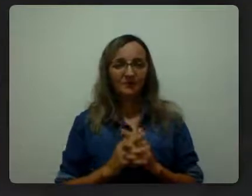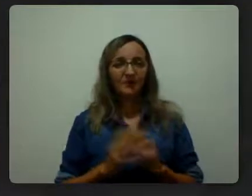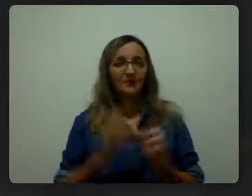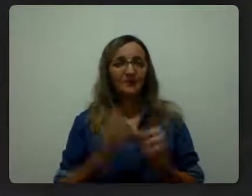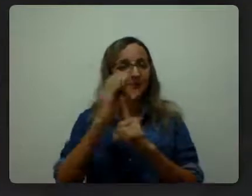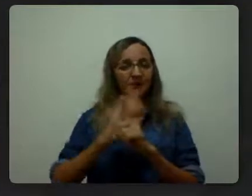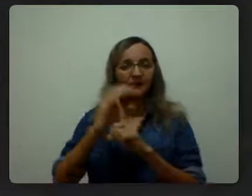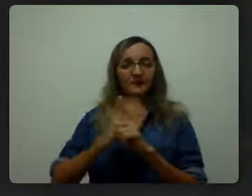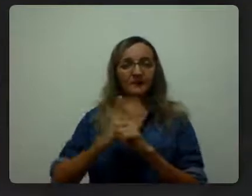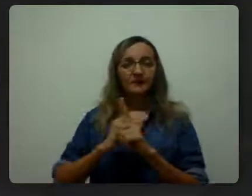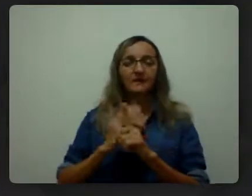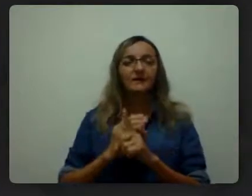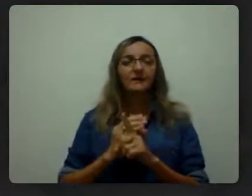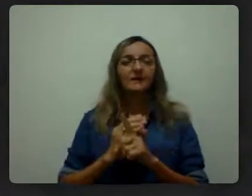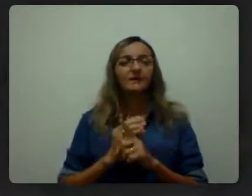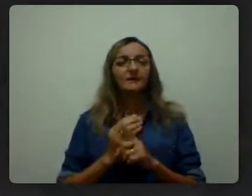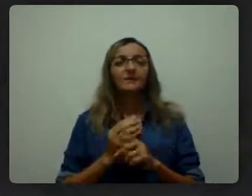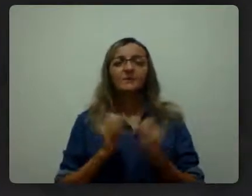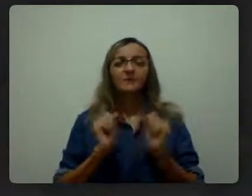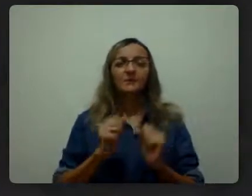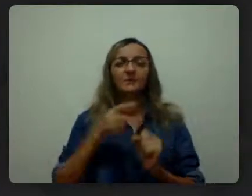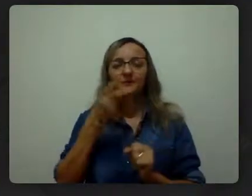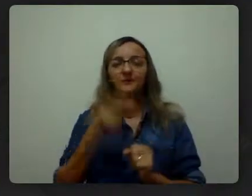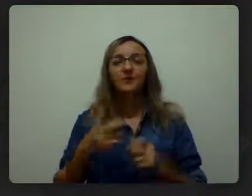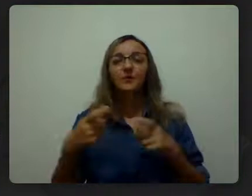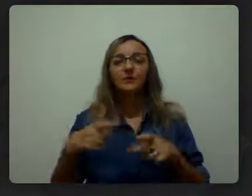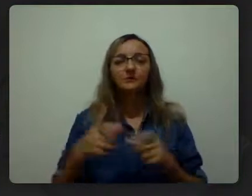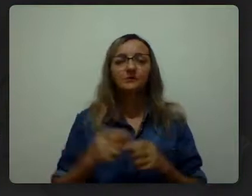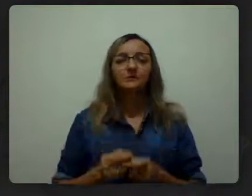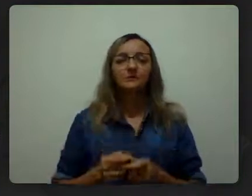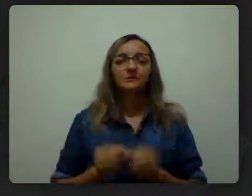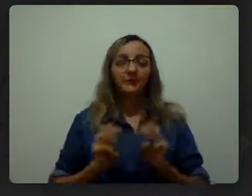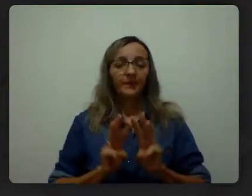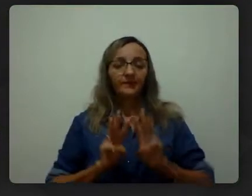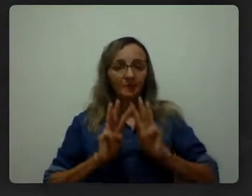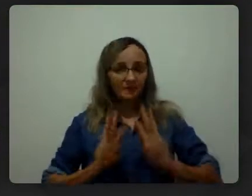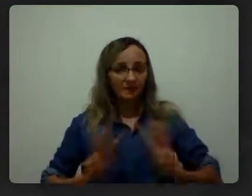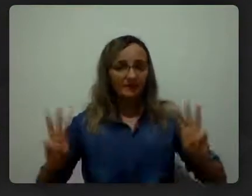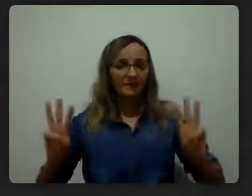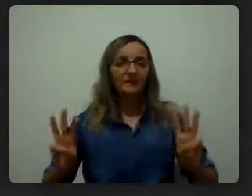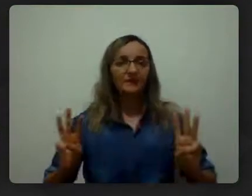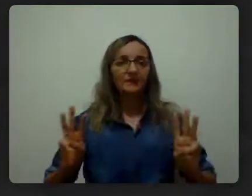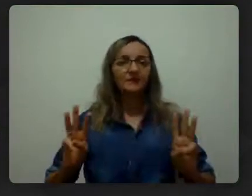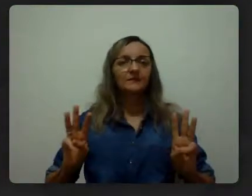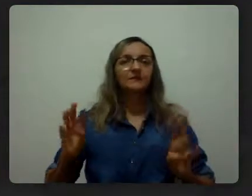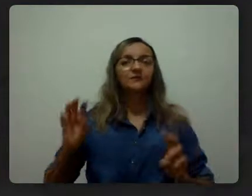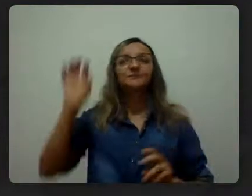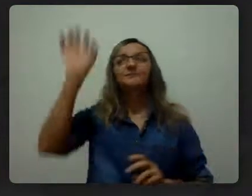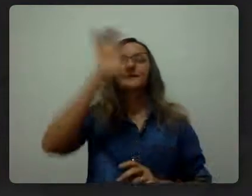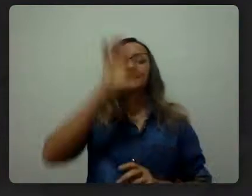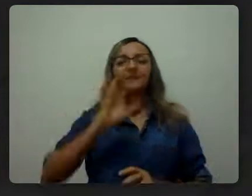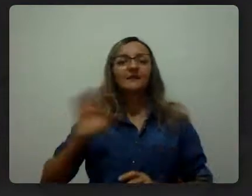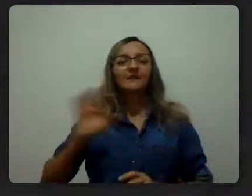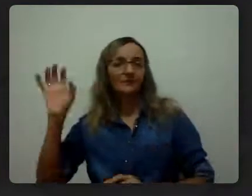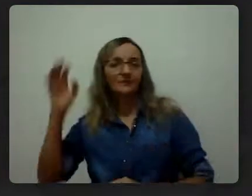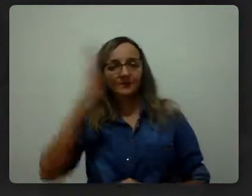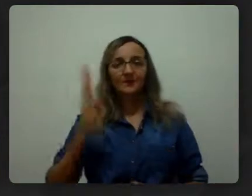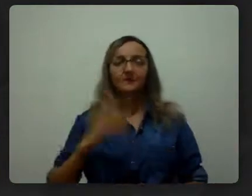também de participação, mentores, padrinhos, jurados, participantes, todo mundo tem certificado também da maratona,